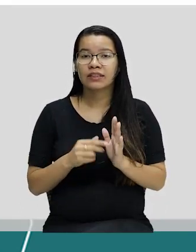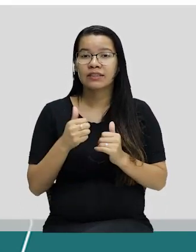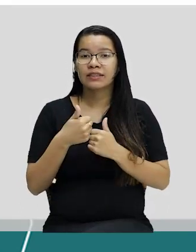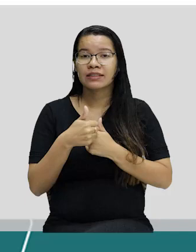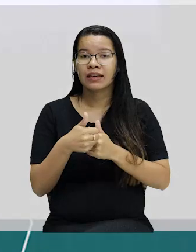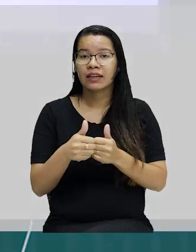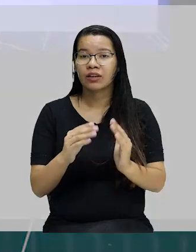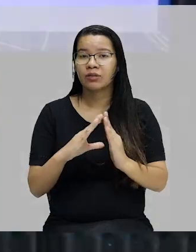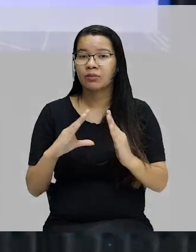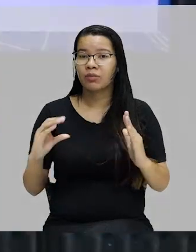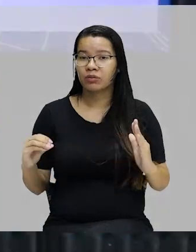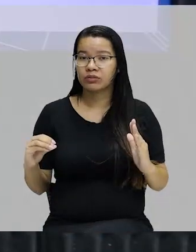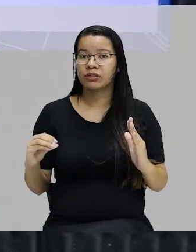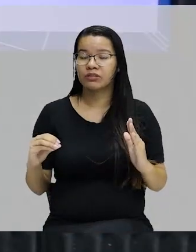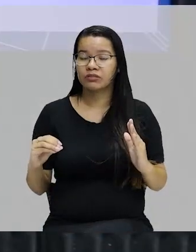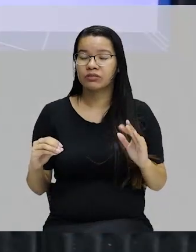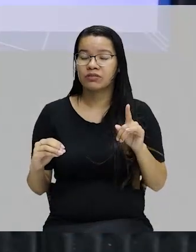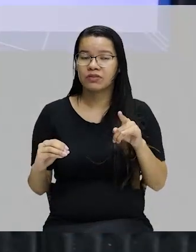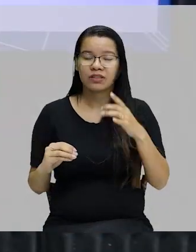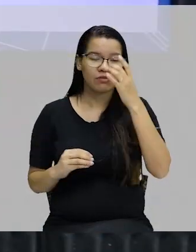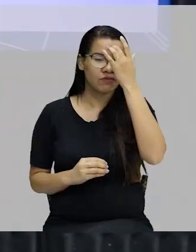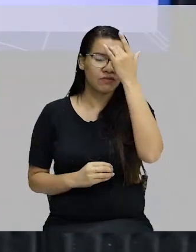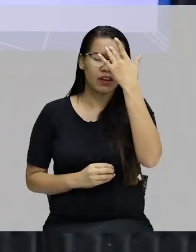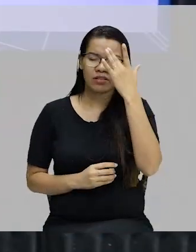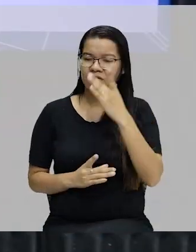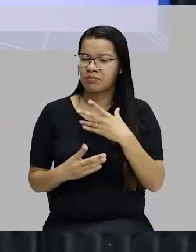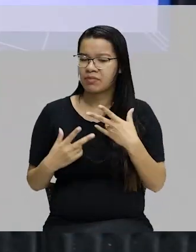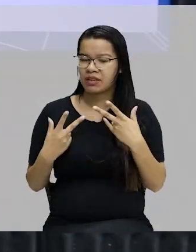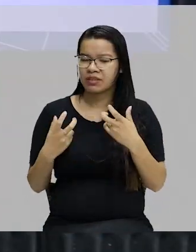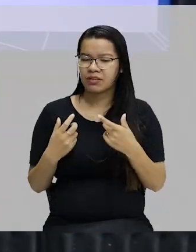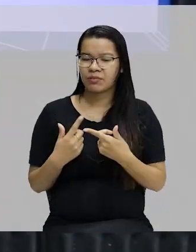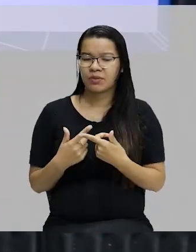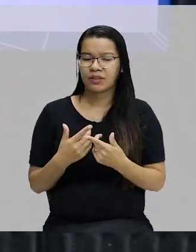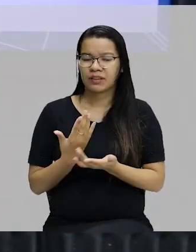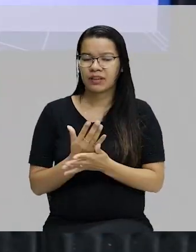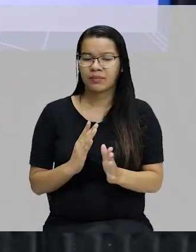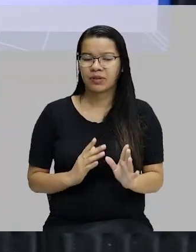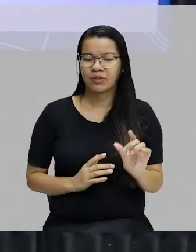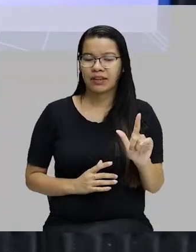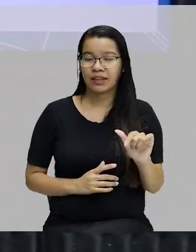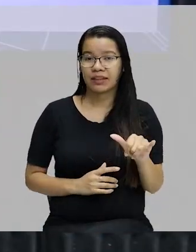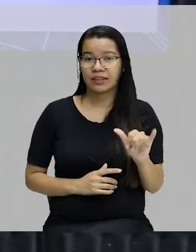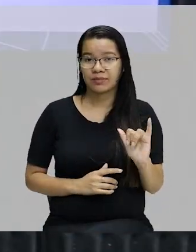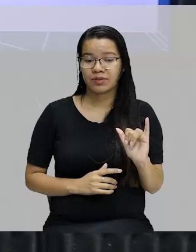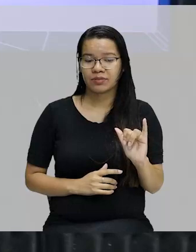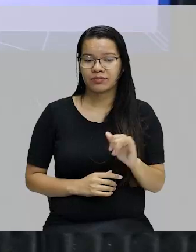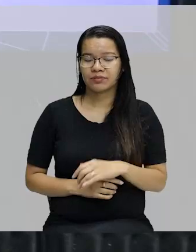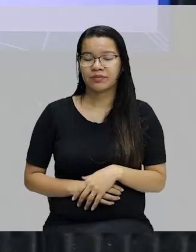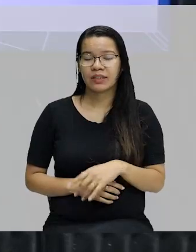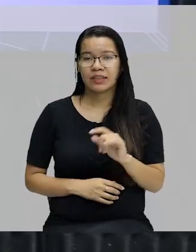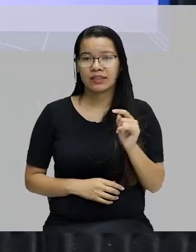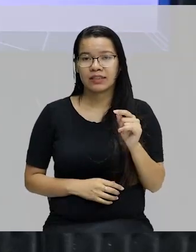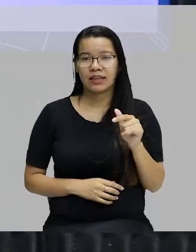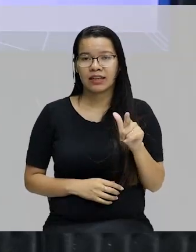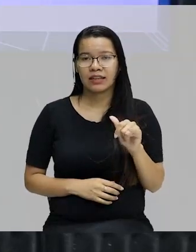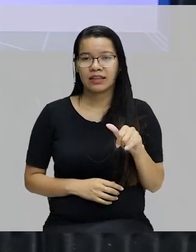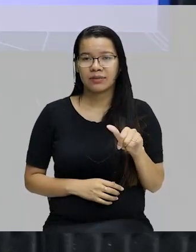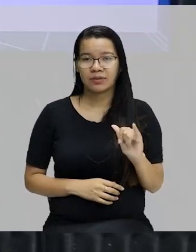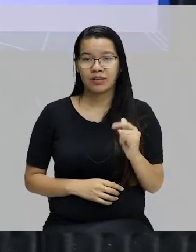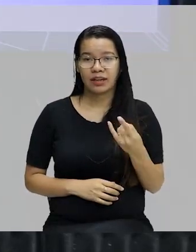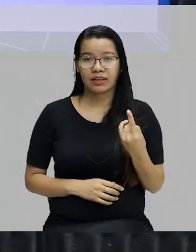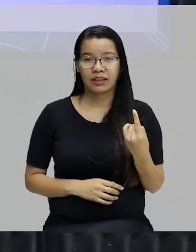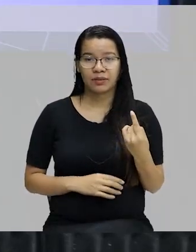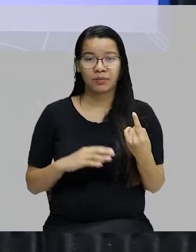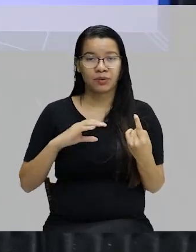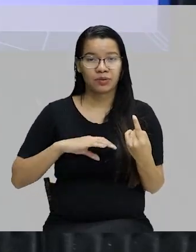são aqueles advérbios que você facilmente identifica porque eles terminam em LY. Esse LY em português,